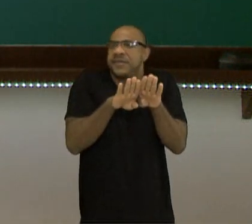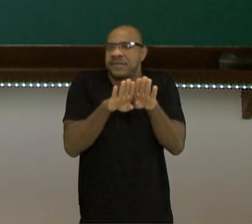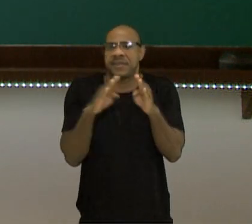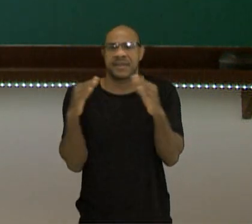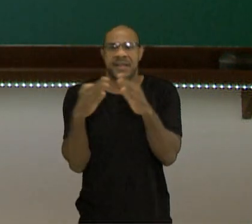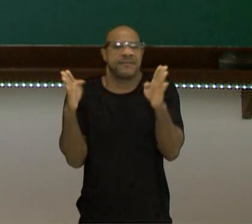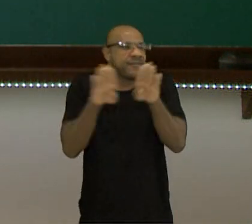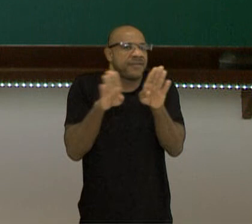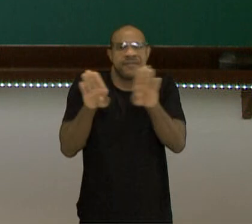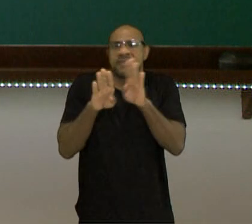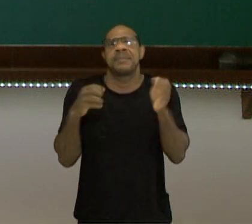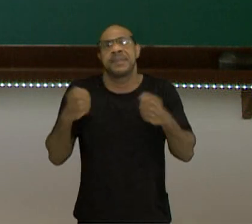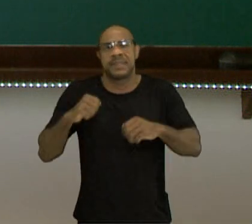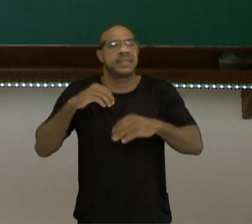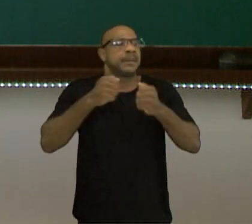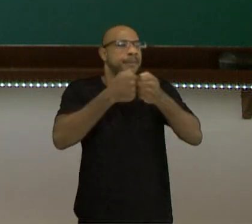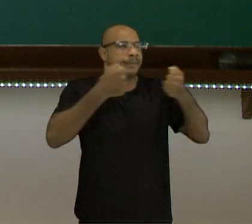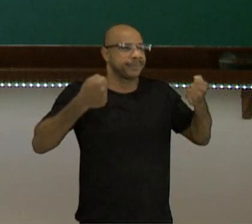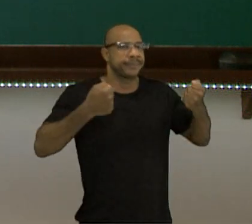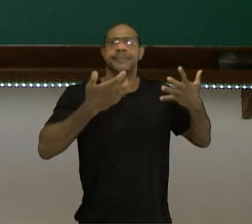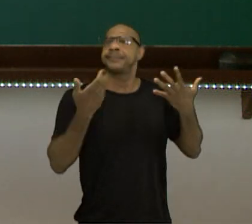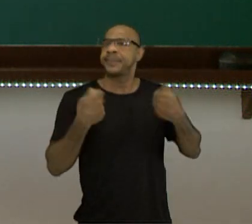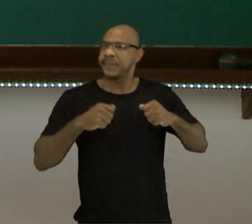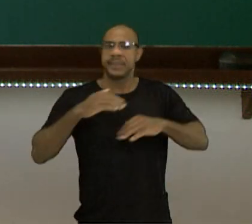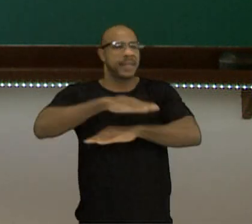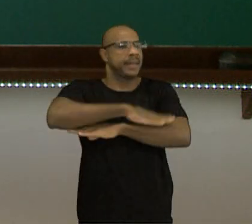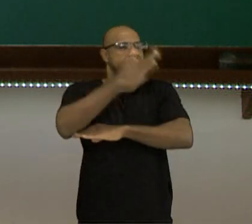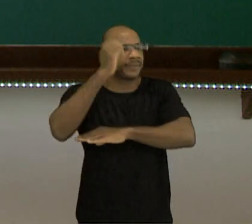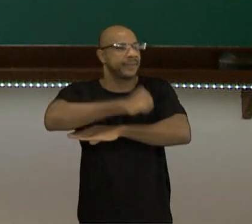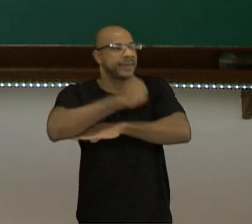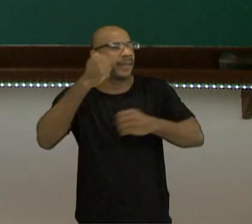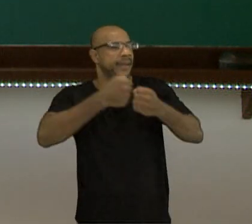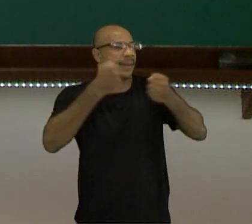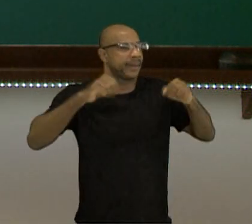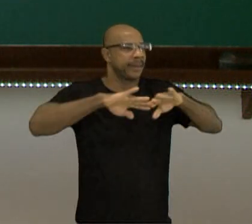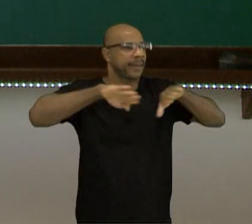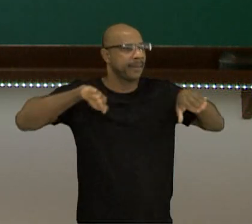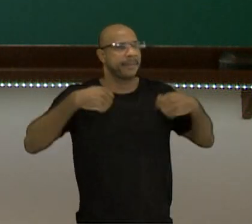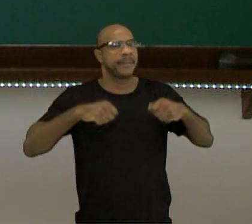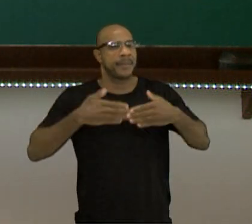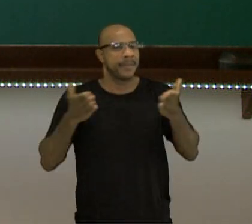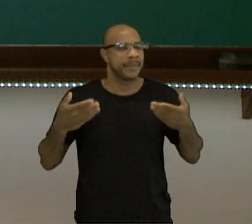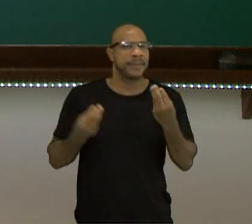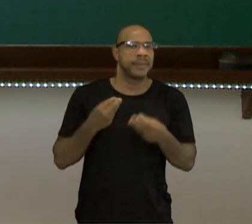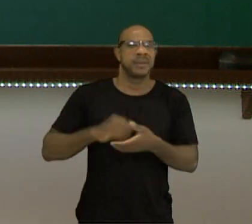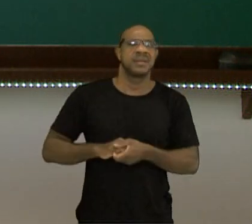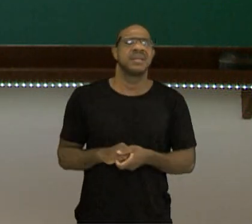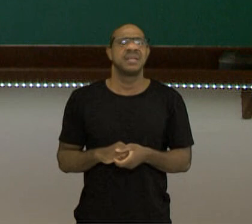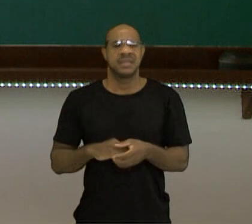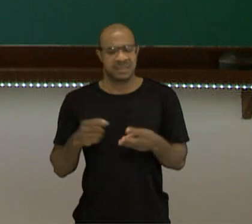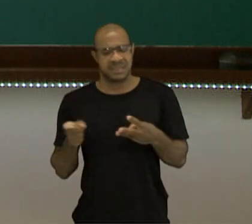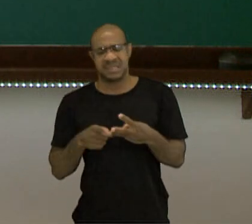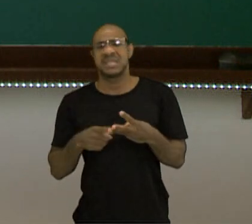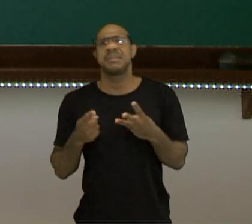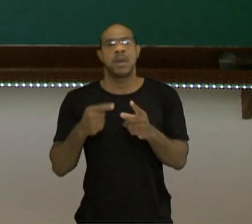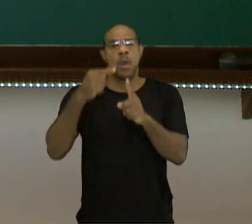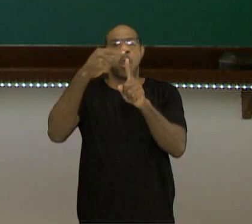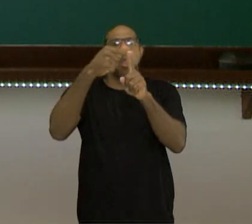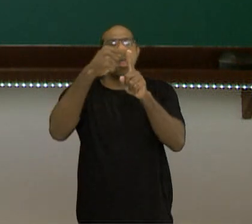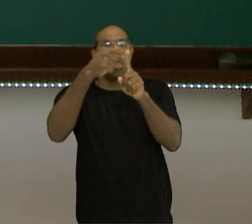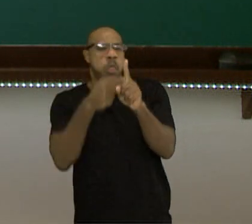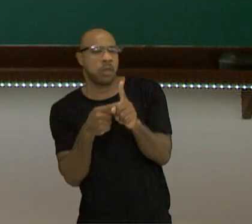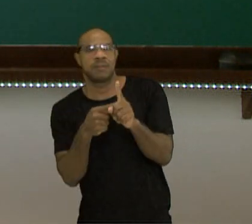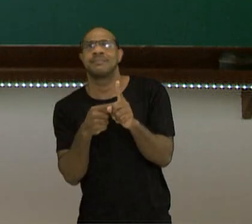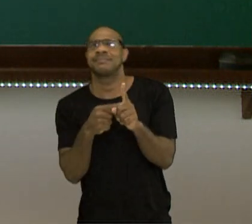ventilado, tá? Então, isso é bem importante, a gente não pode esquecer. E também quedas bruscas nas temperaturas, que